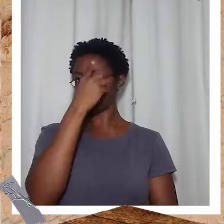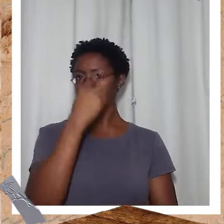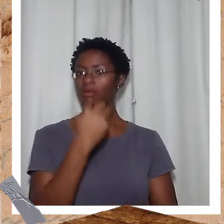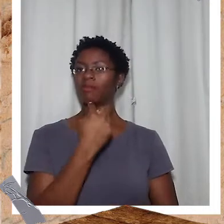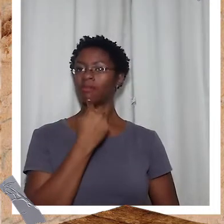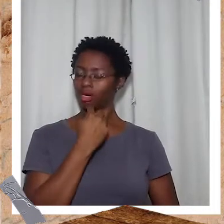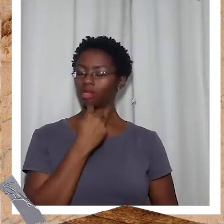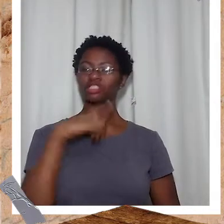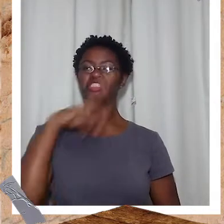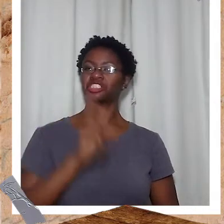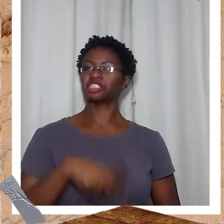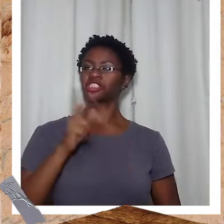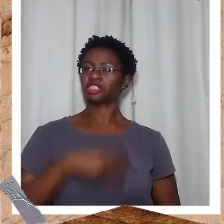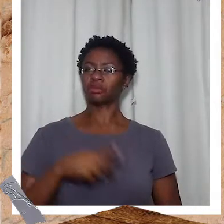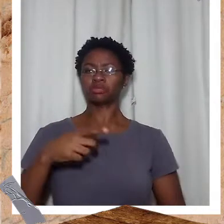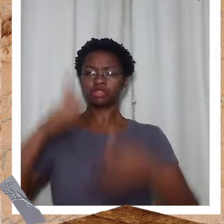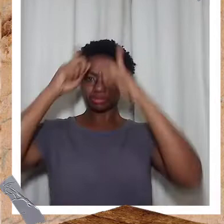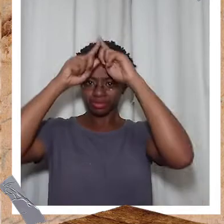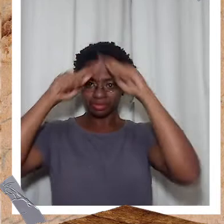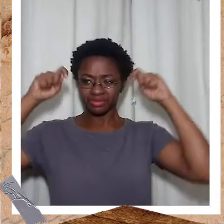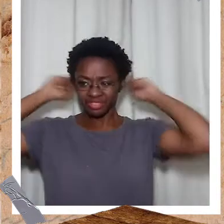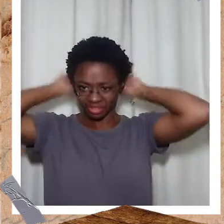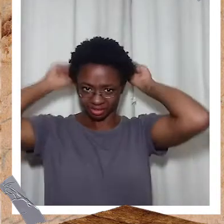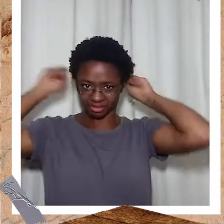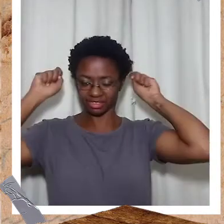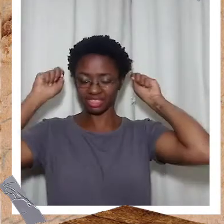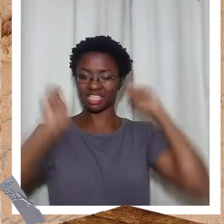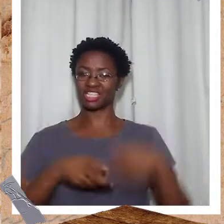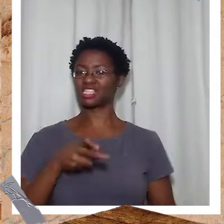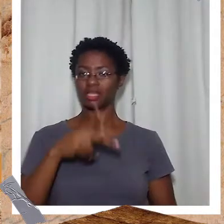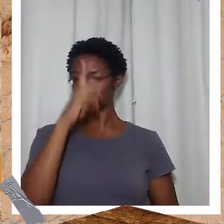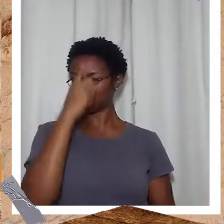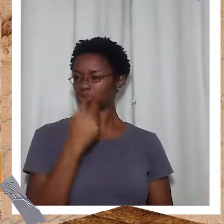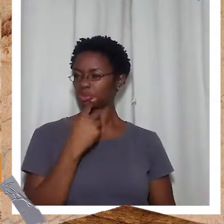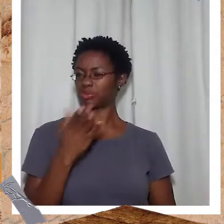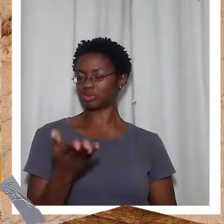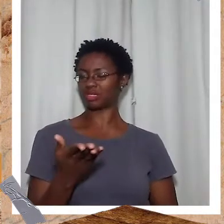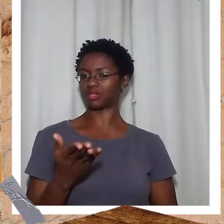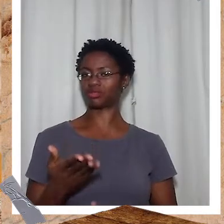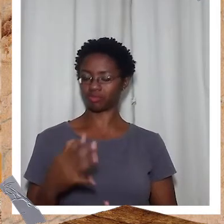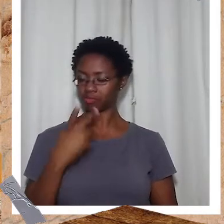da Carolina Maria de Jesus com um lenço na cabeça. Podemos começar.